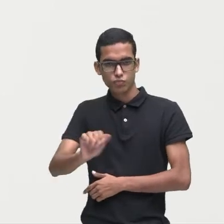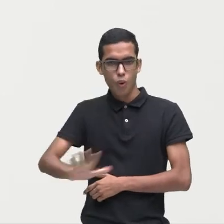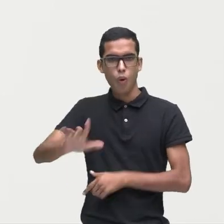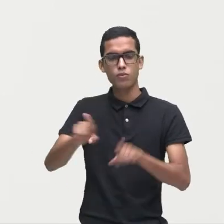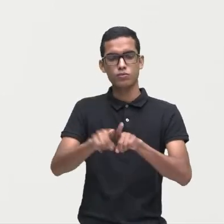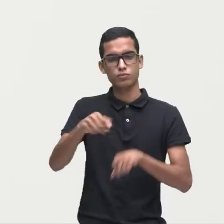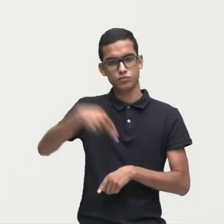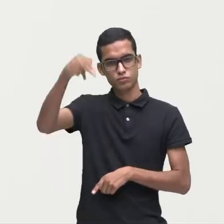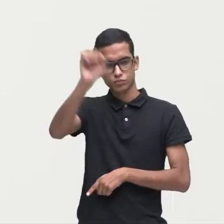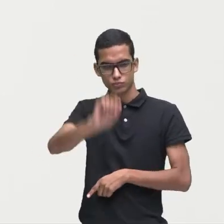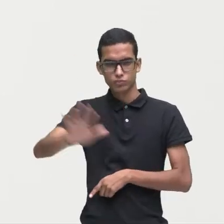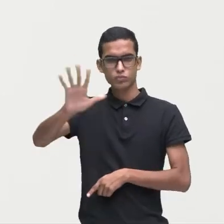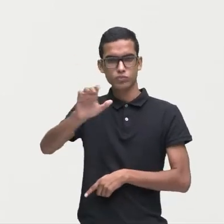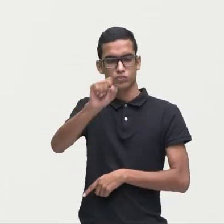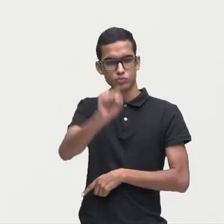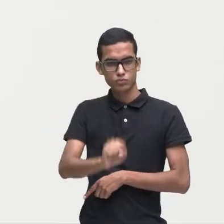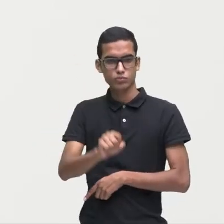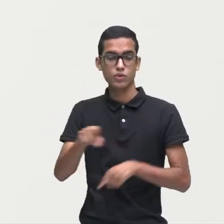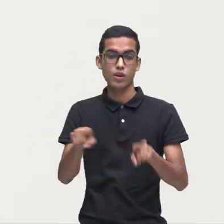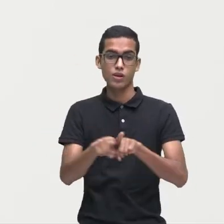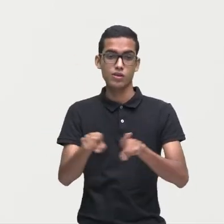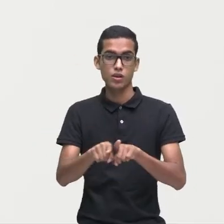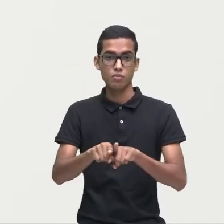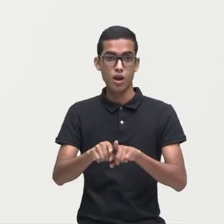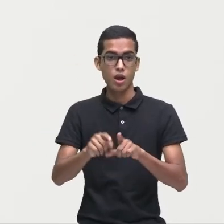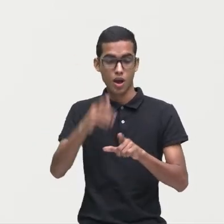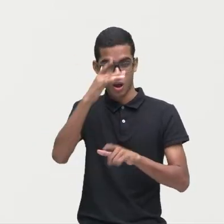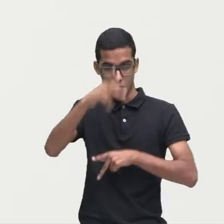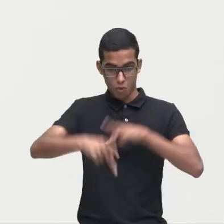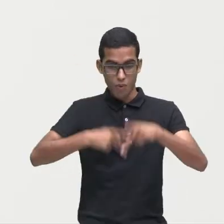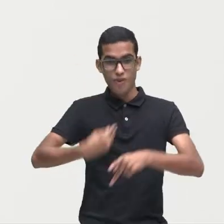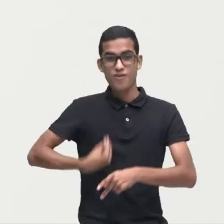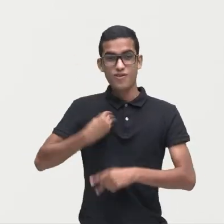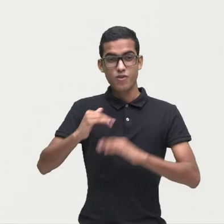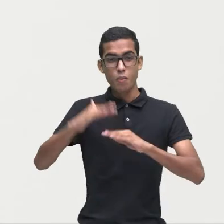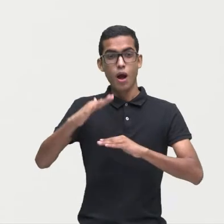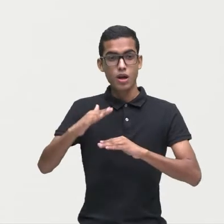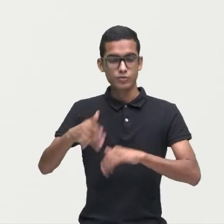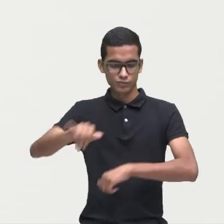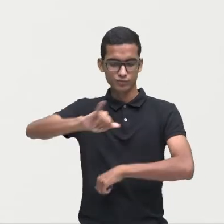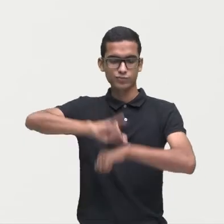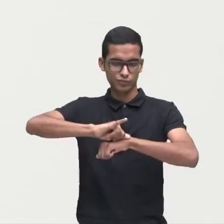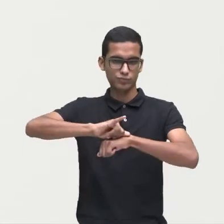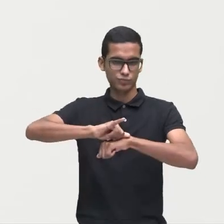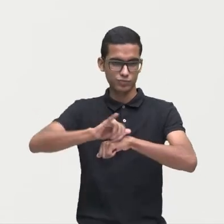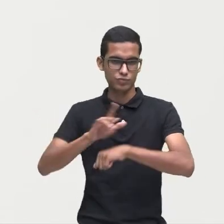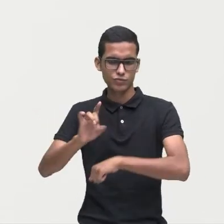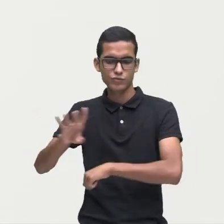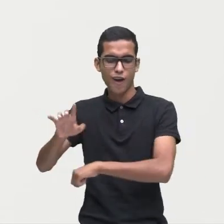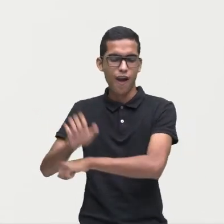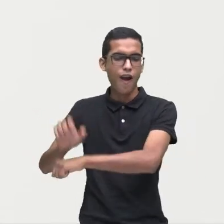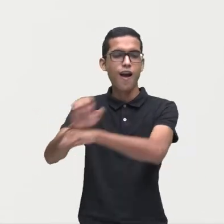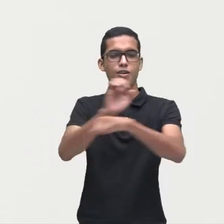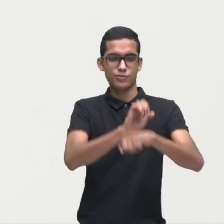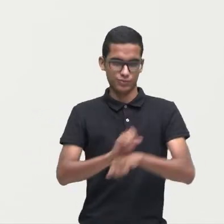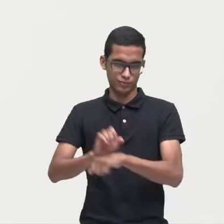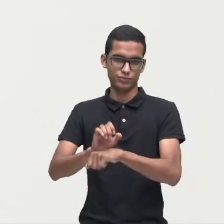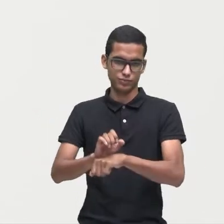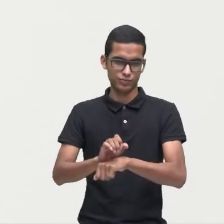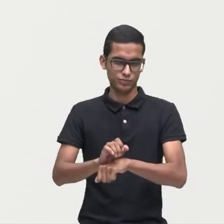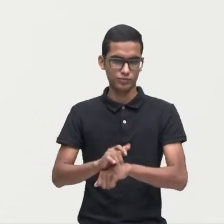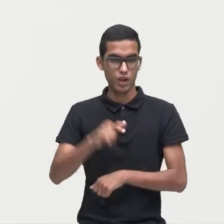população está localizada nas capitais de estado. No caso do Amazonas, nós já passamos de 4 milhões de